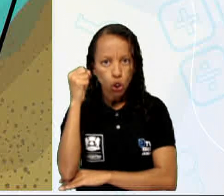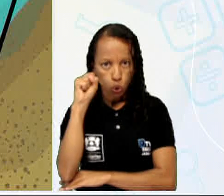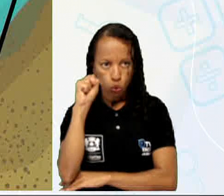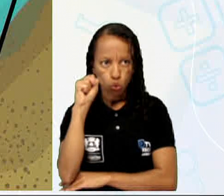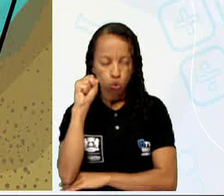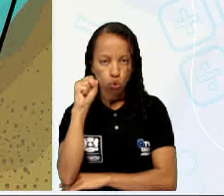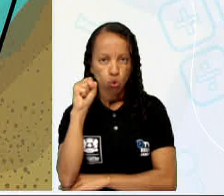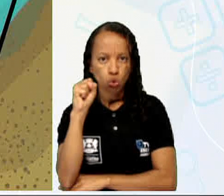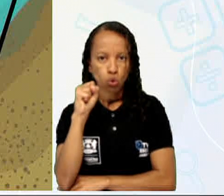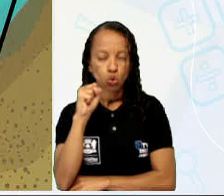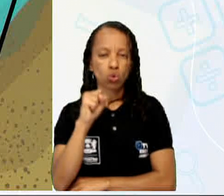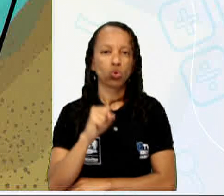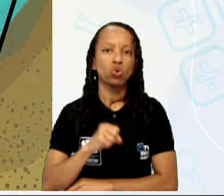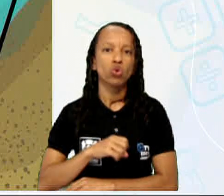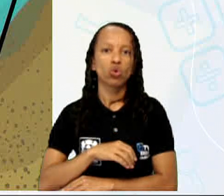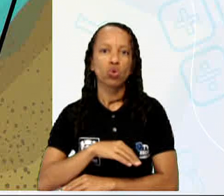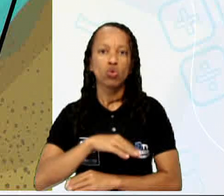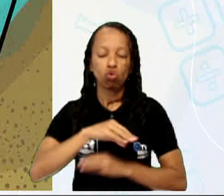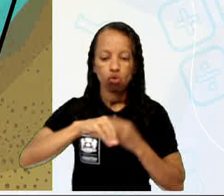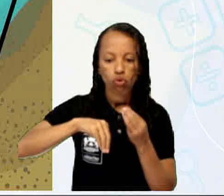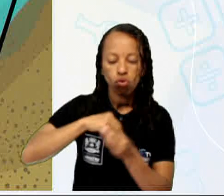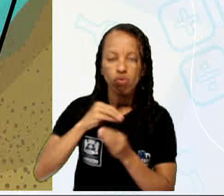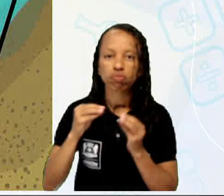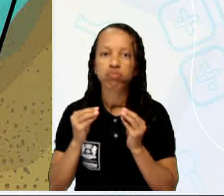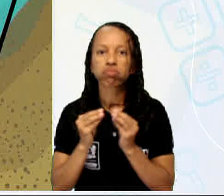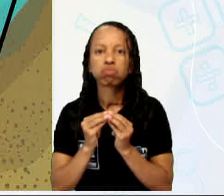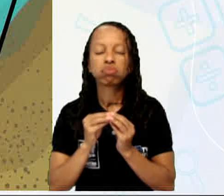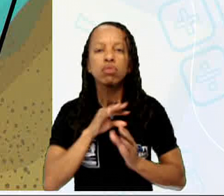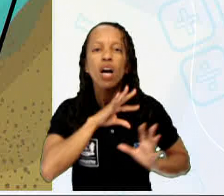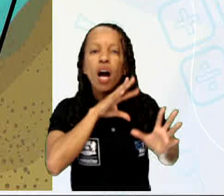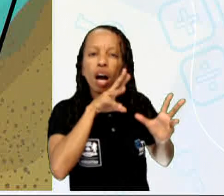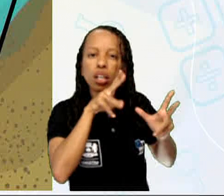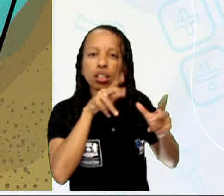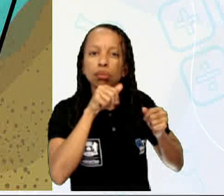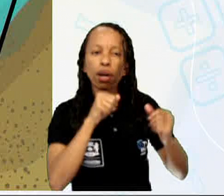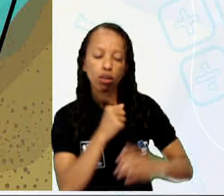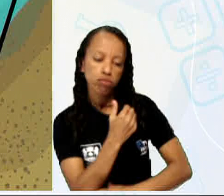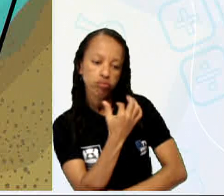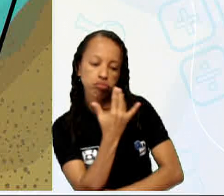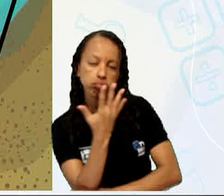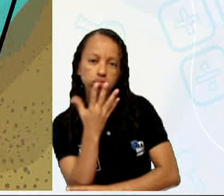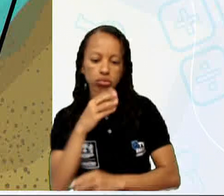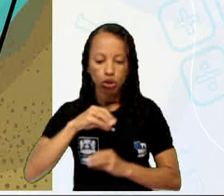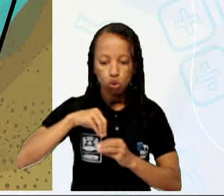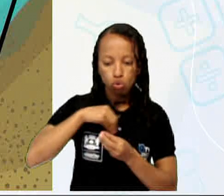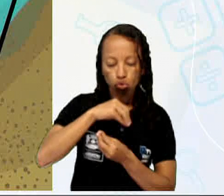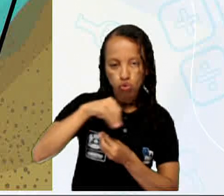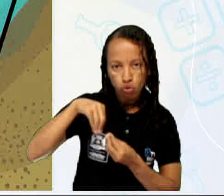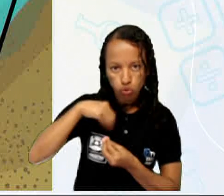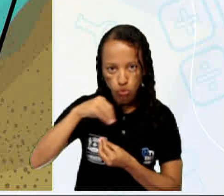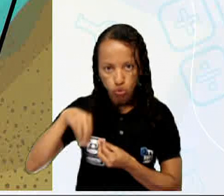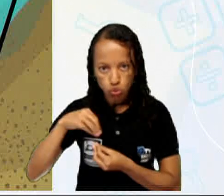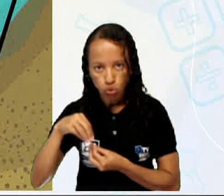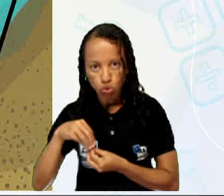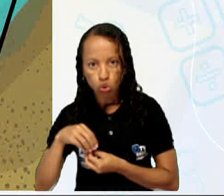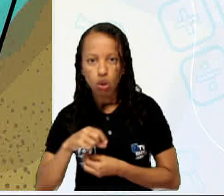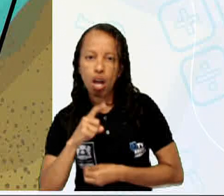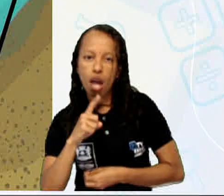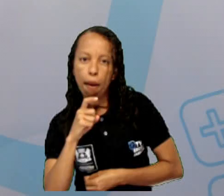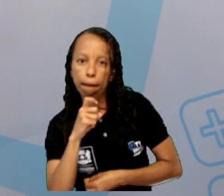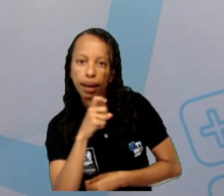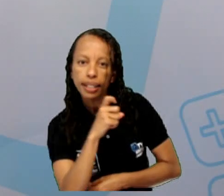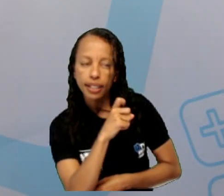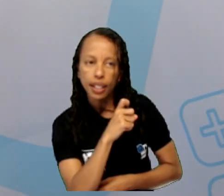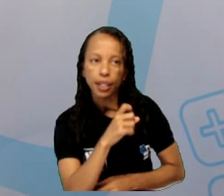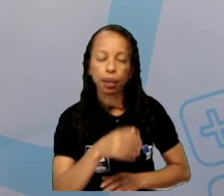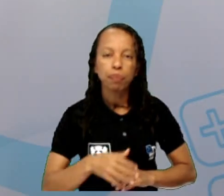pelos animais, plantas, fungos e bactérias. Então, esses dois componentes formam o